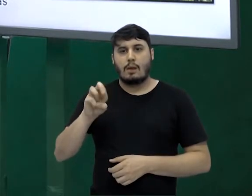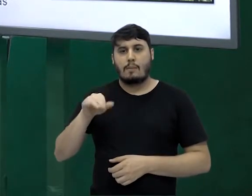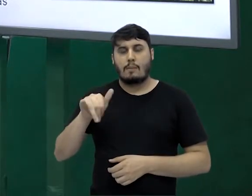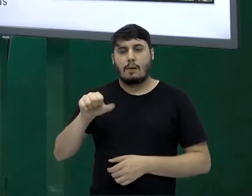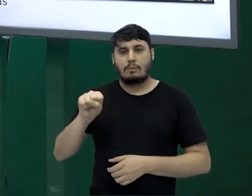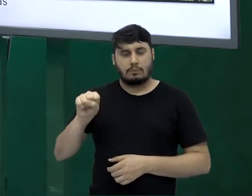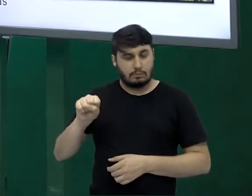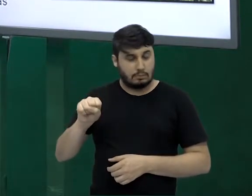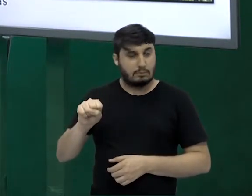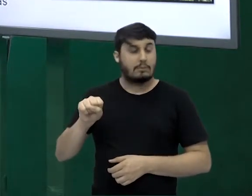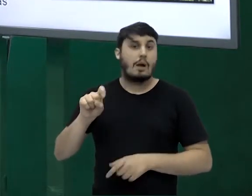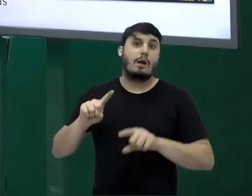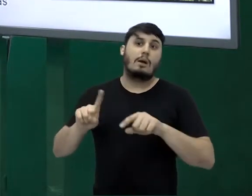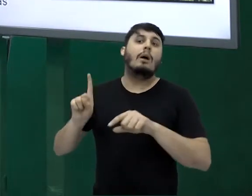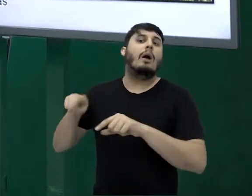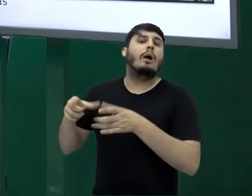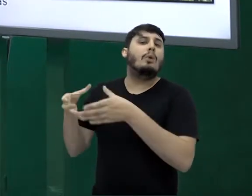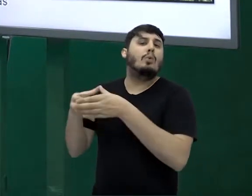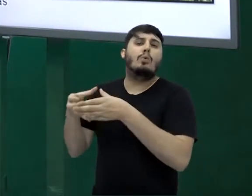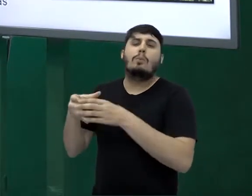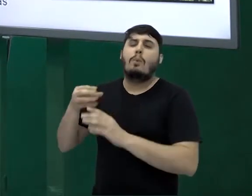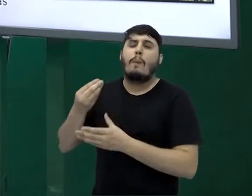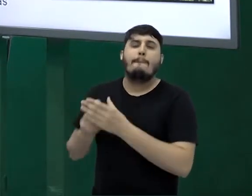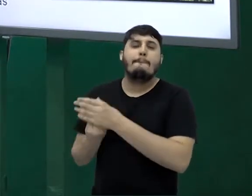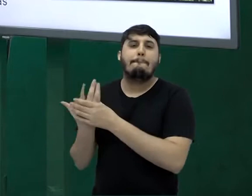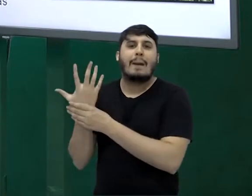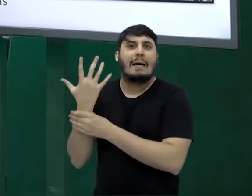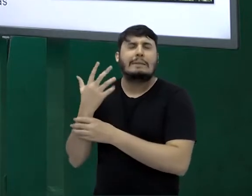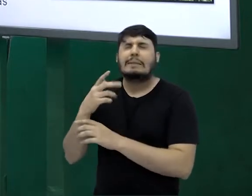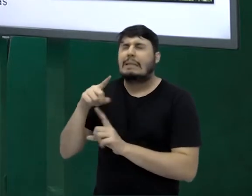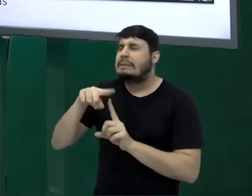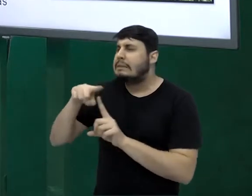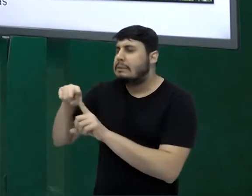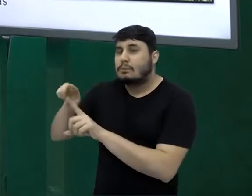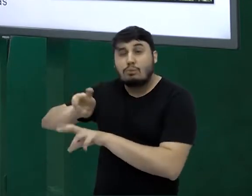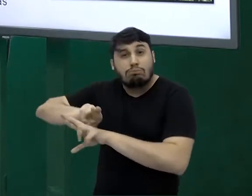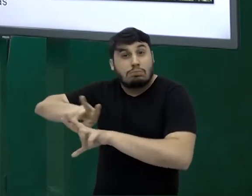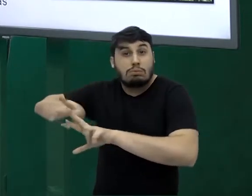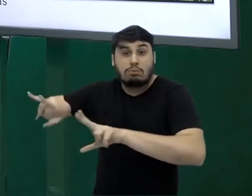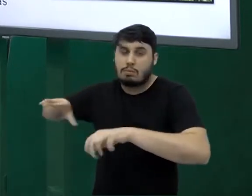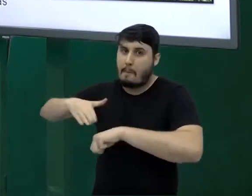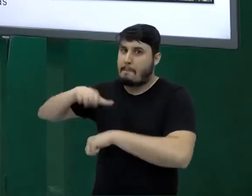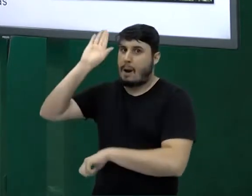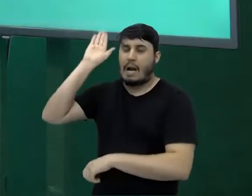mas, cara, é o grupo de planta mais diverso que tem nesse planeta azul,